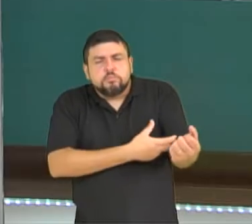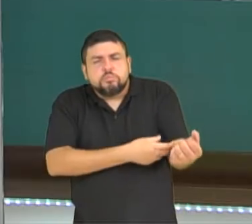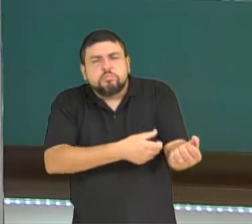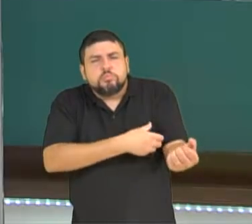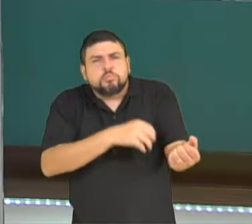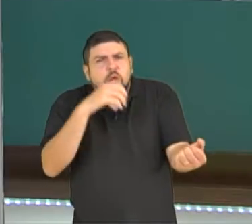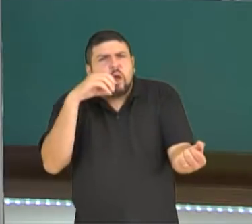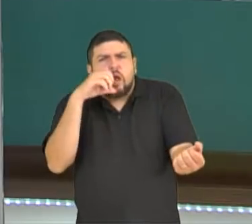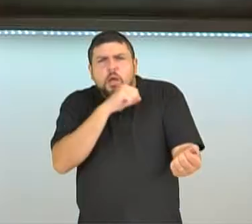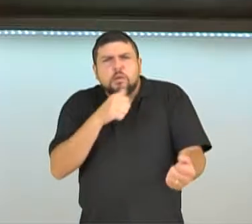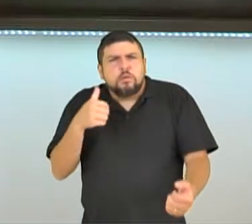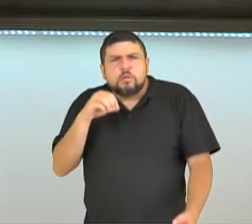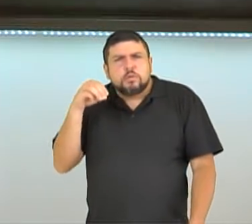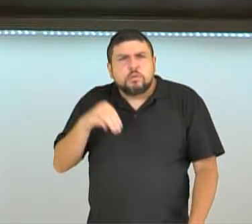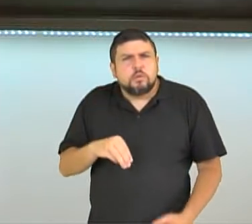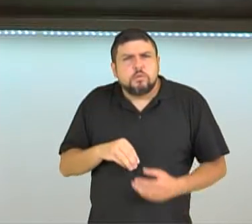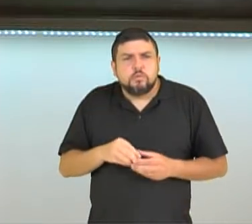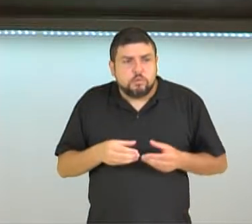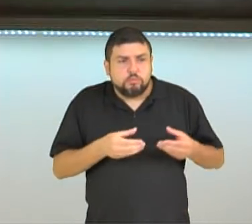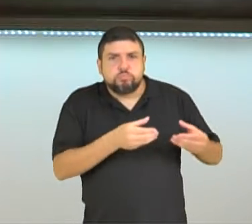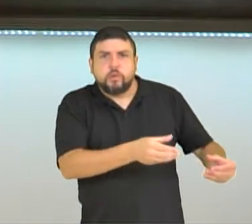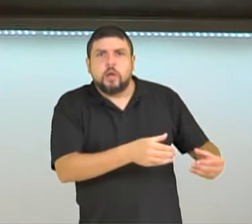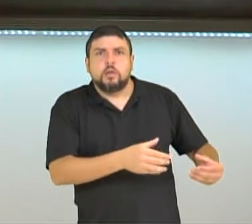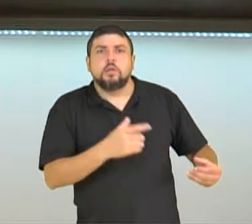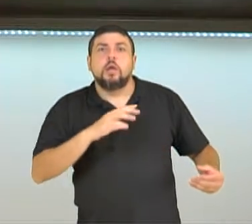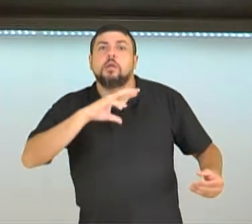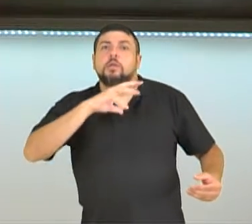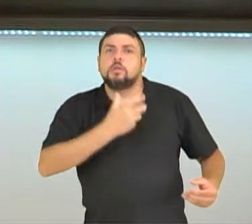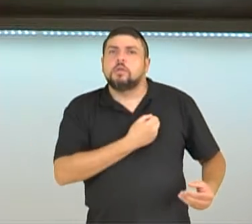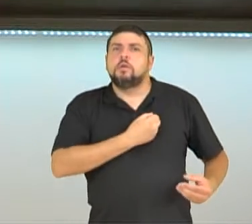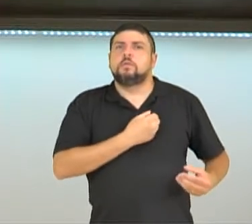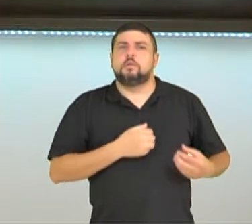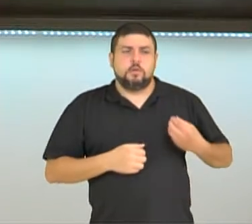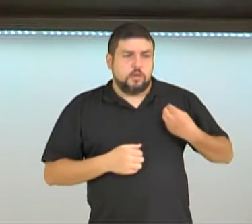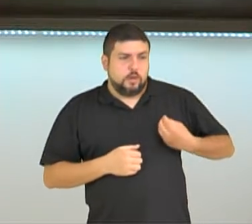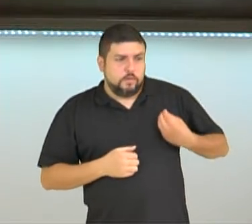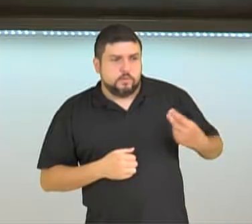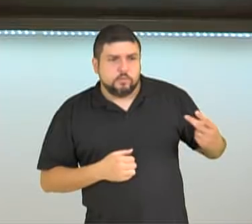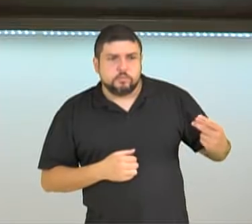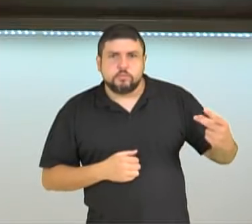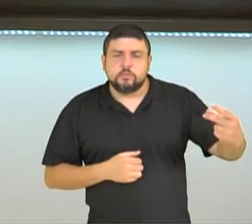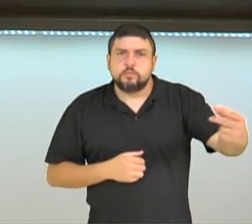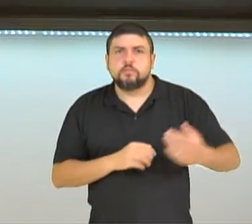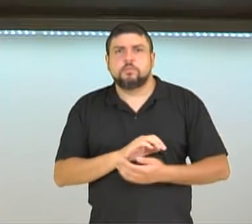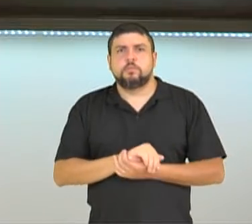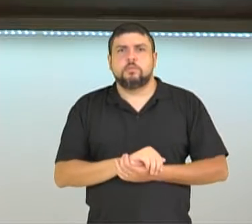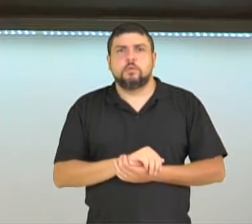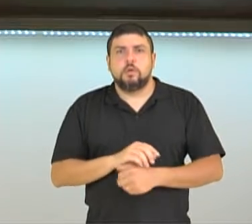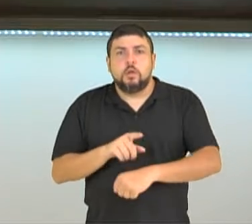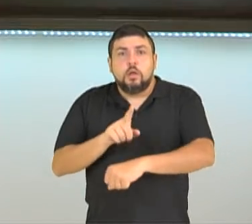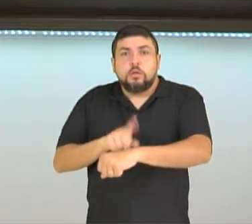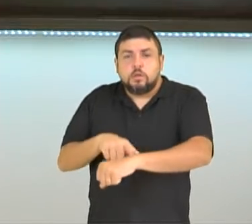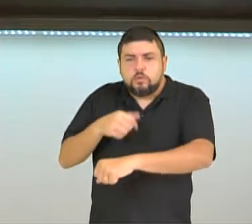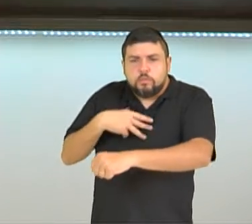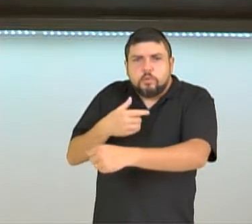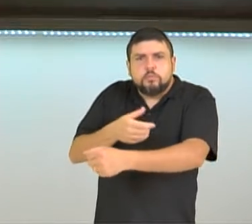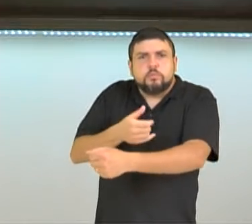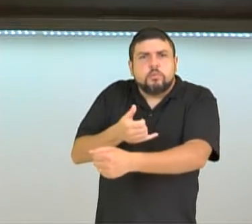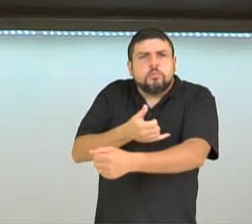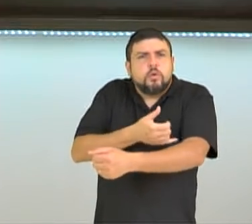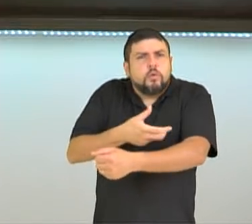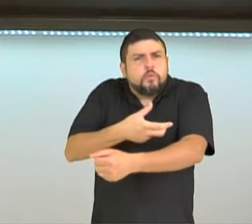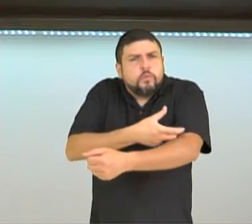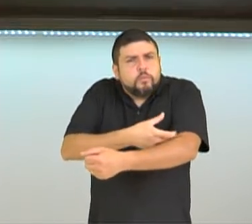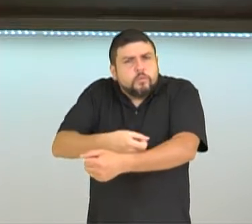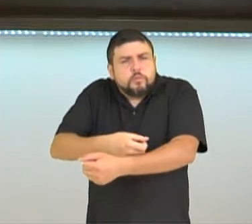quem recebe. A doação é um momento em que a pessoa vai até o local e doa o sangue nessa instituição.